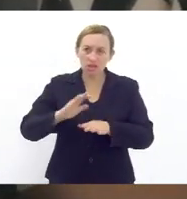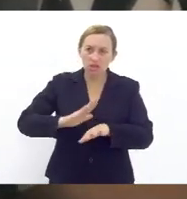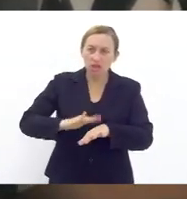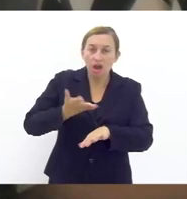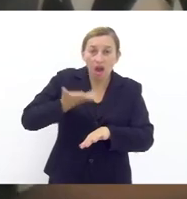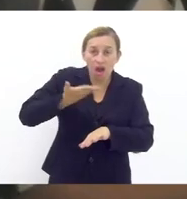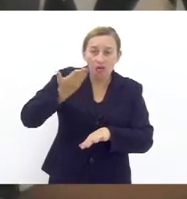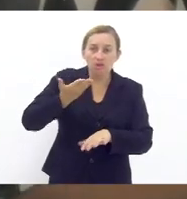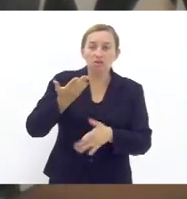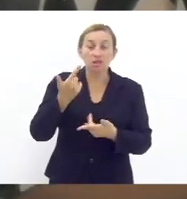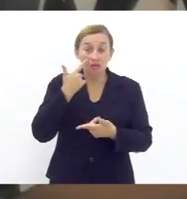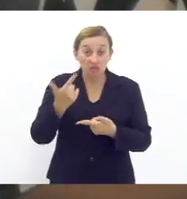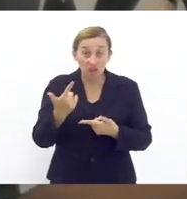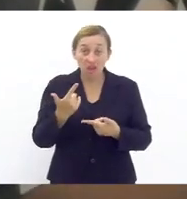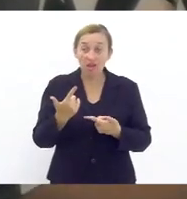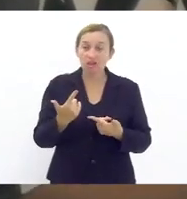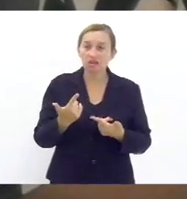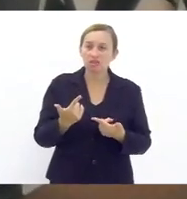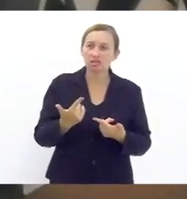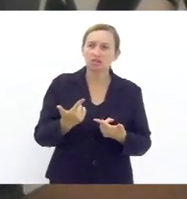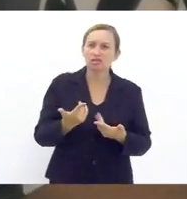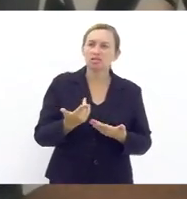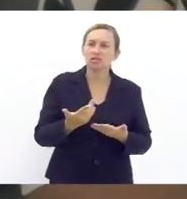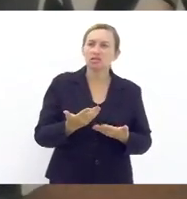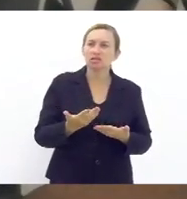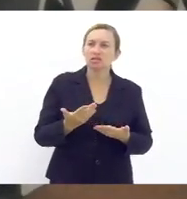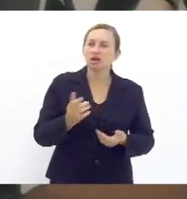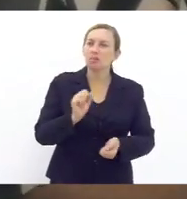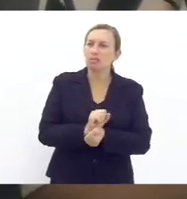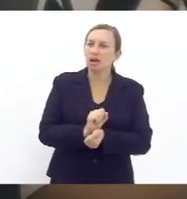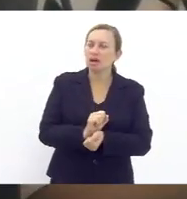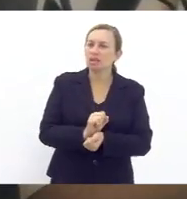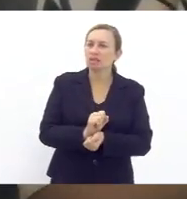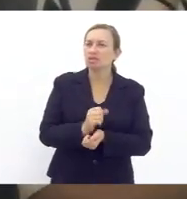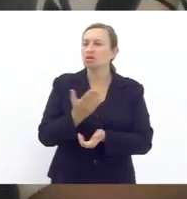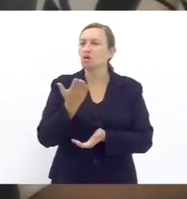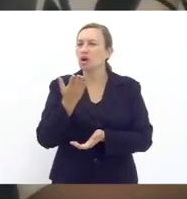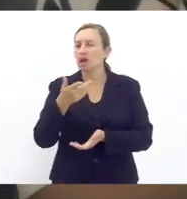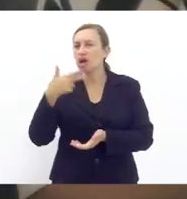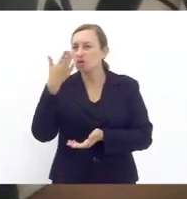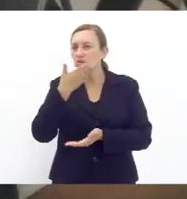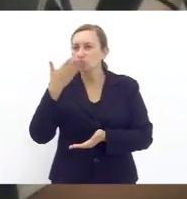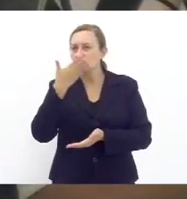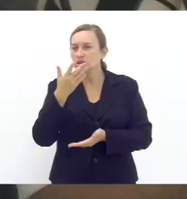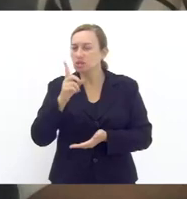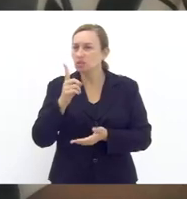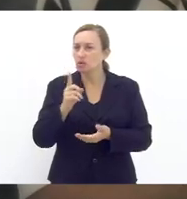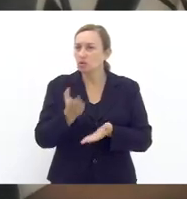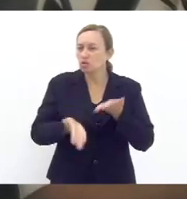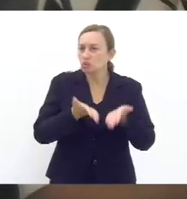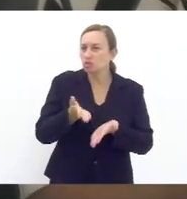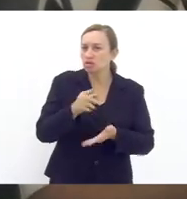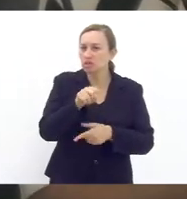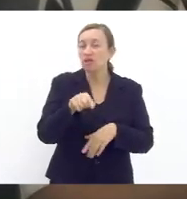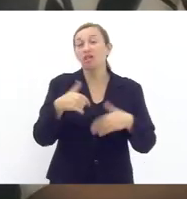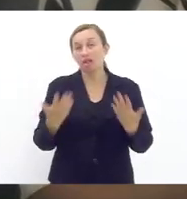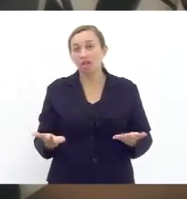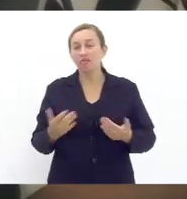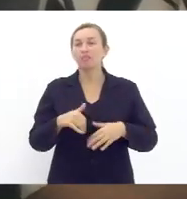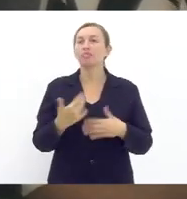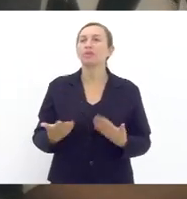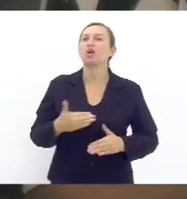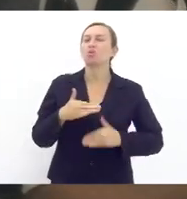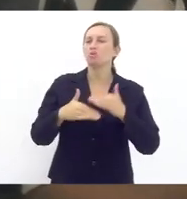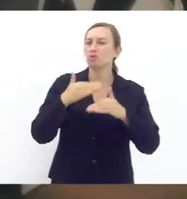redução de dano você vai falar que não não vou tratar esse cara para de tomar açúcar se não te trato né Isso é é uma Cíntia essa lógica né E a gente